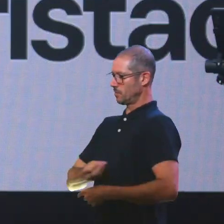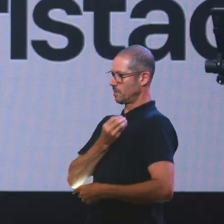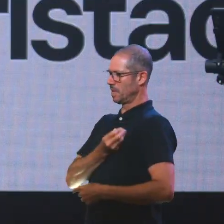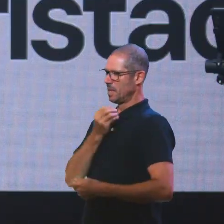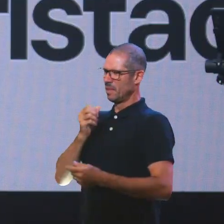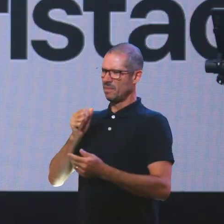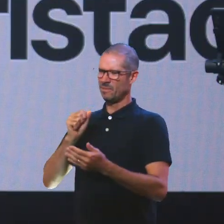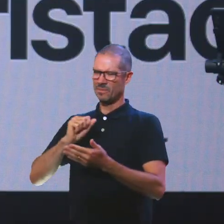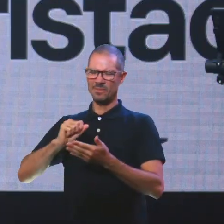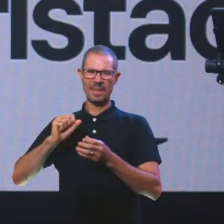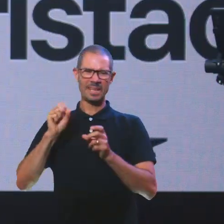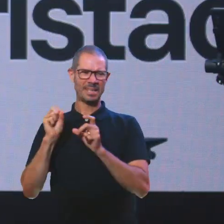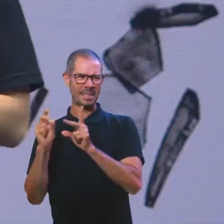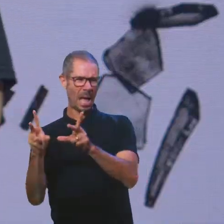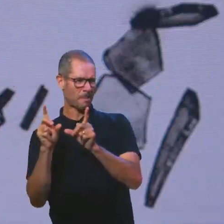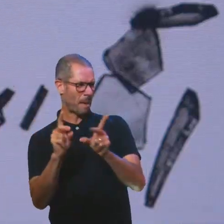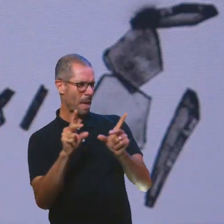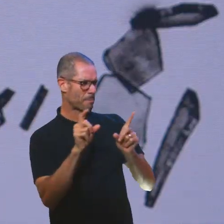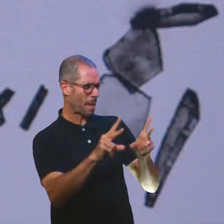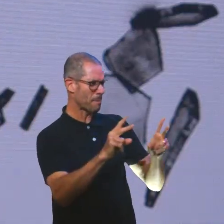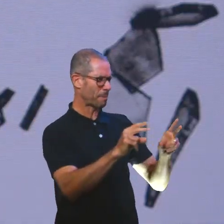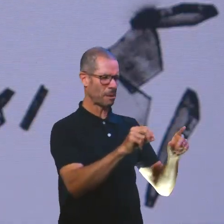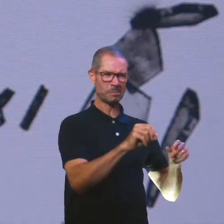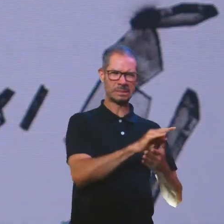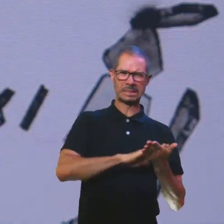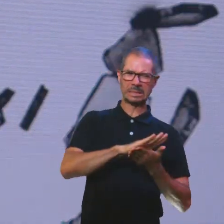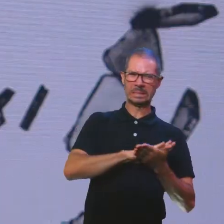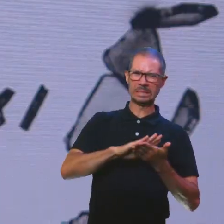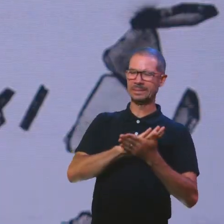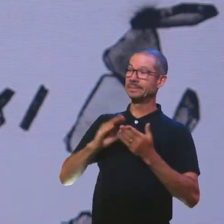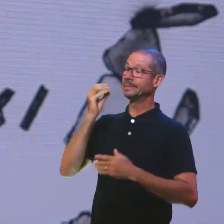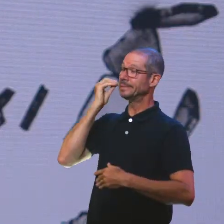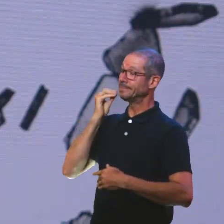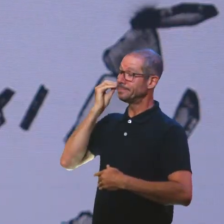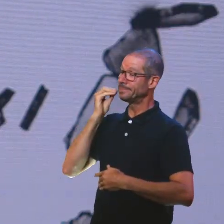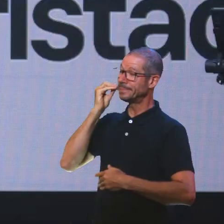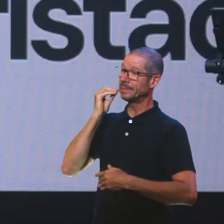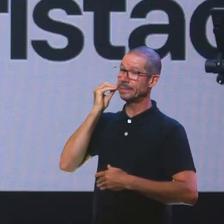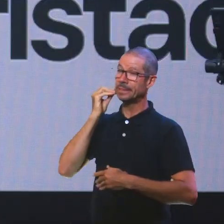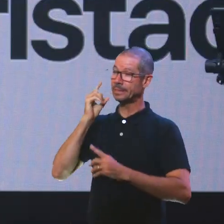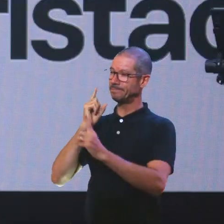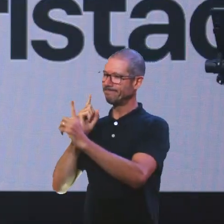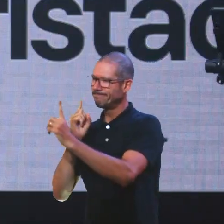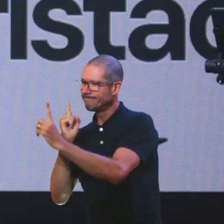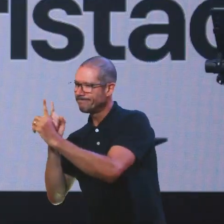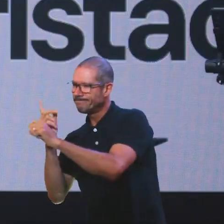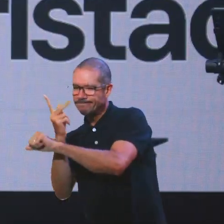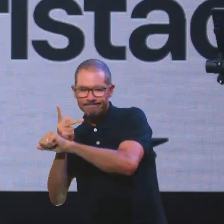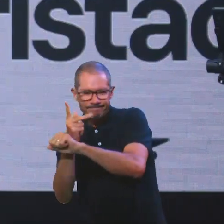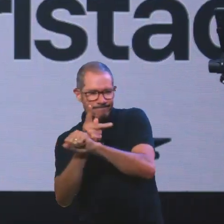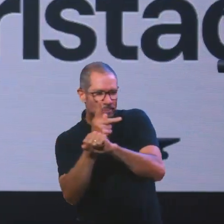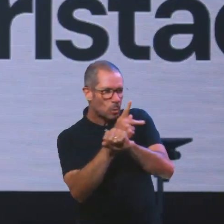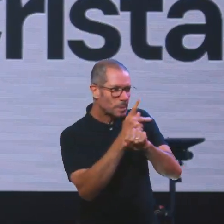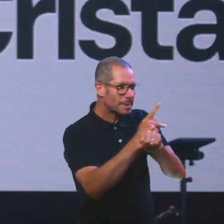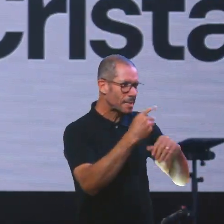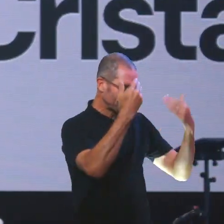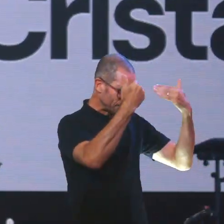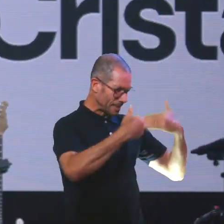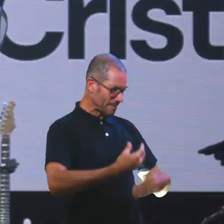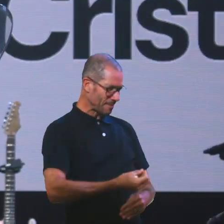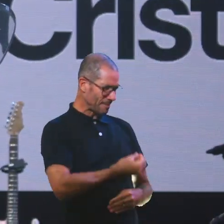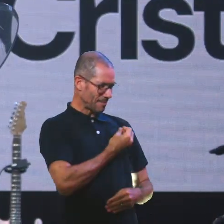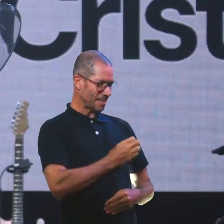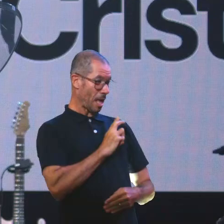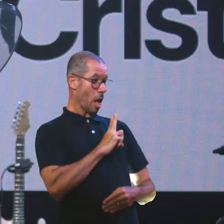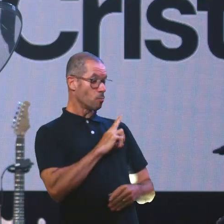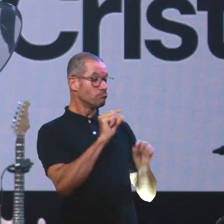gastar tudo aquilo que ele havia ganhado para tentar, através das experiências, encontrar quem ele realmente é. Mas essa